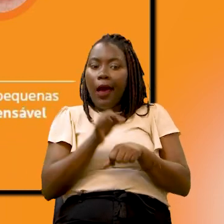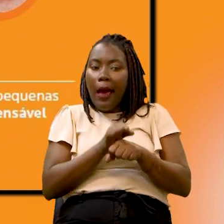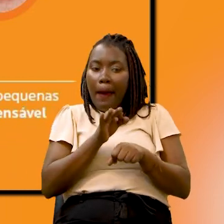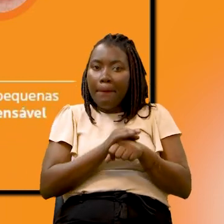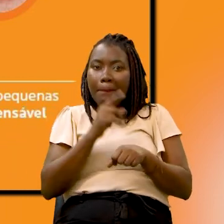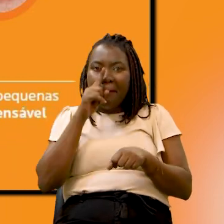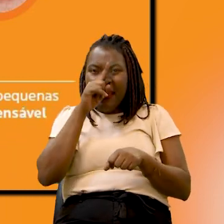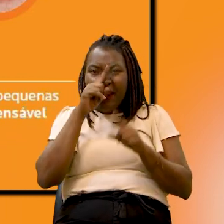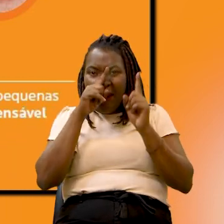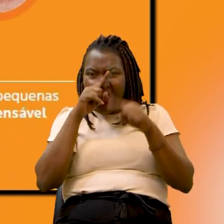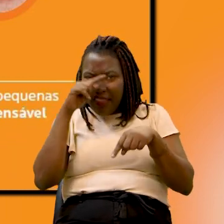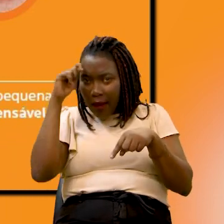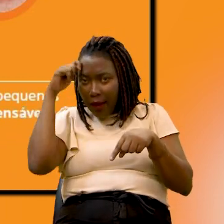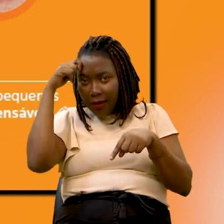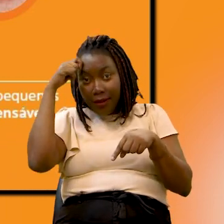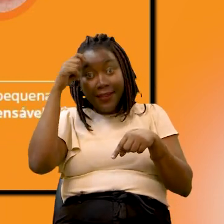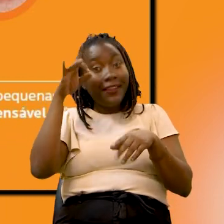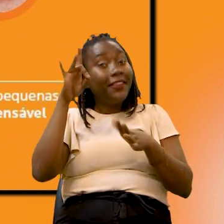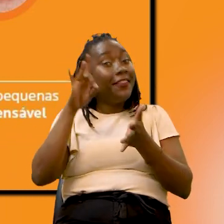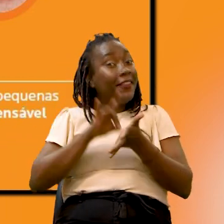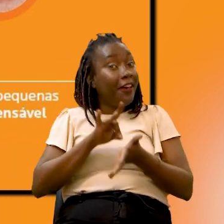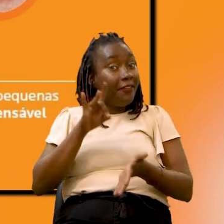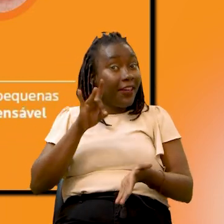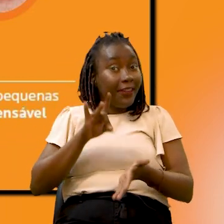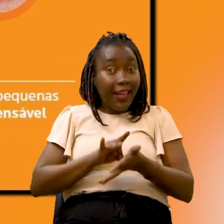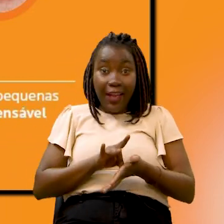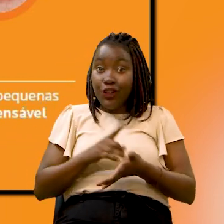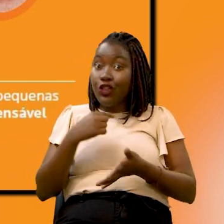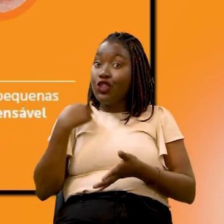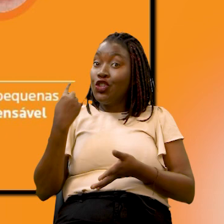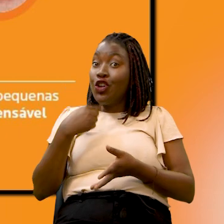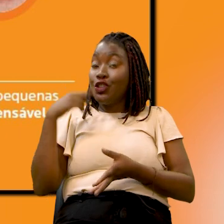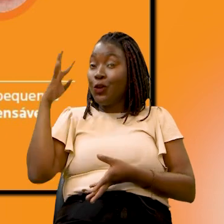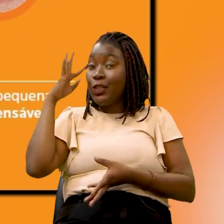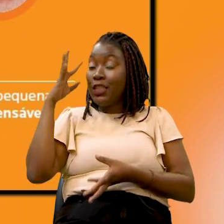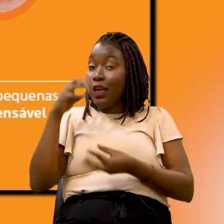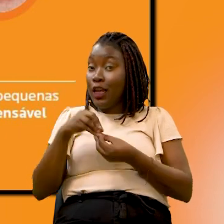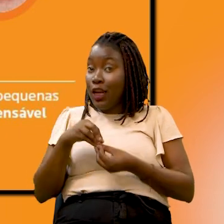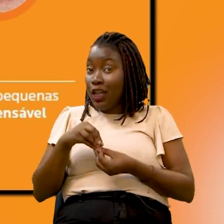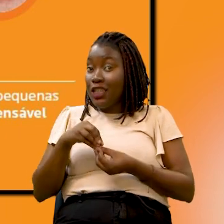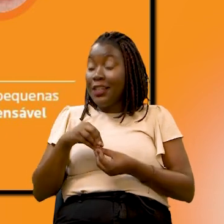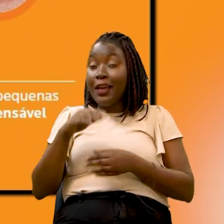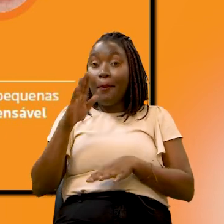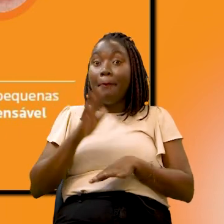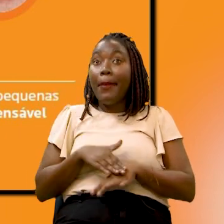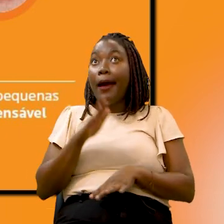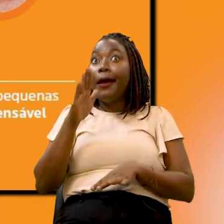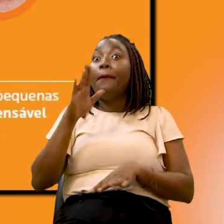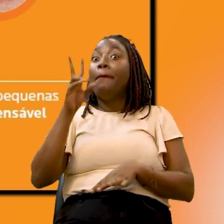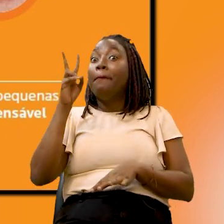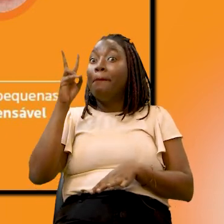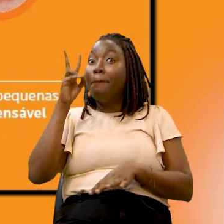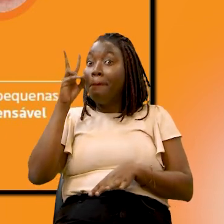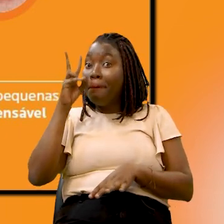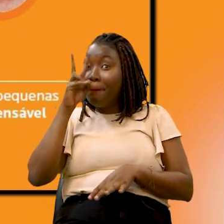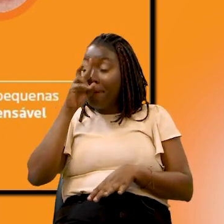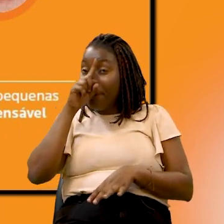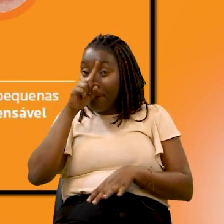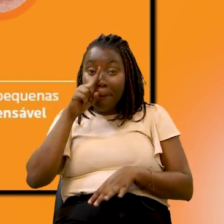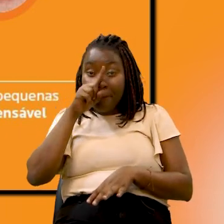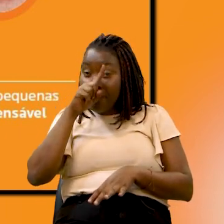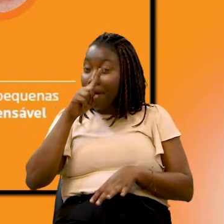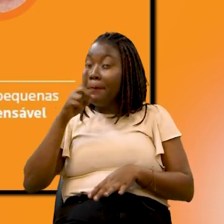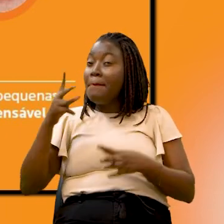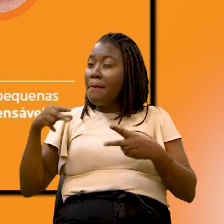com a ideia de que a pinta perigosa é a pinta preta. Na verdade, nós consideramos que a pinta mais